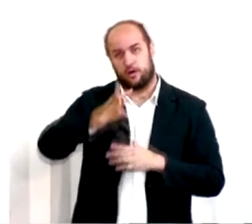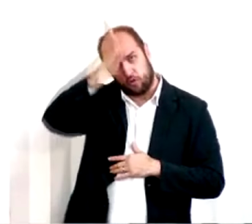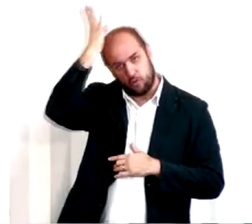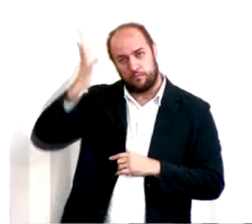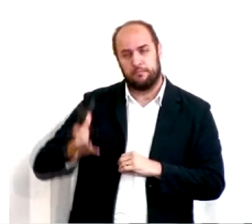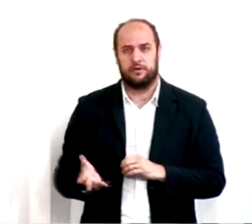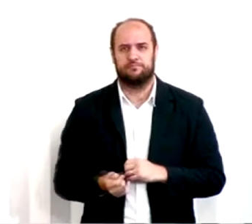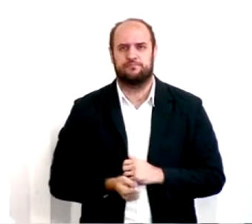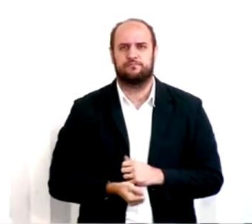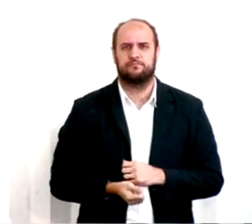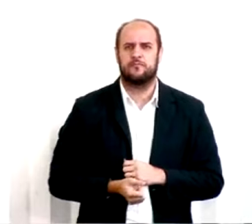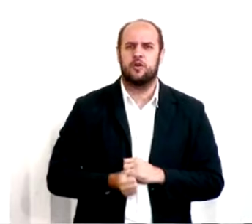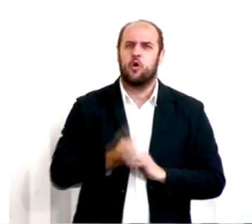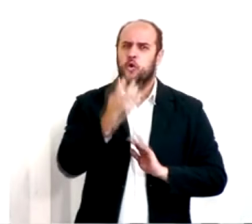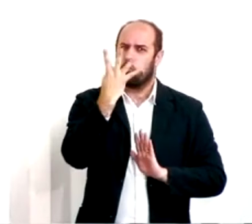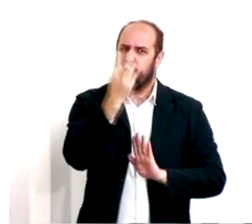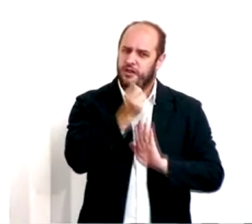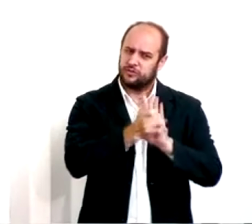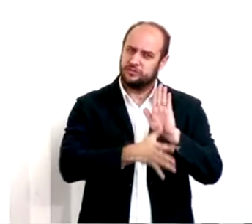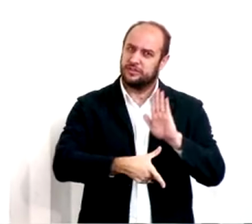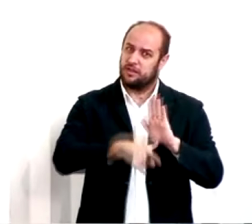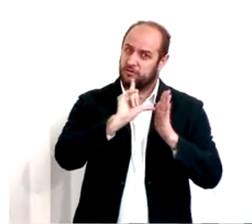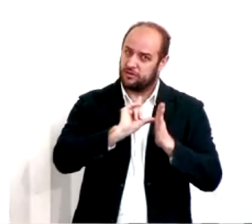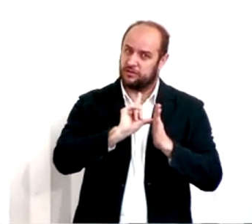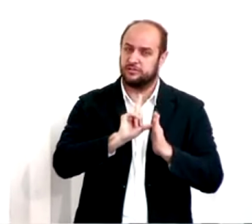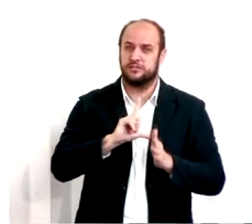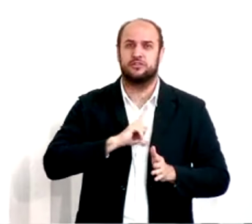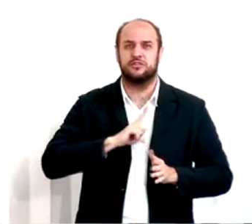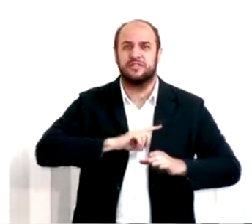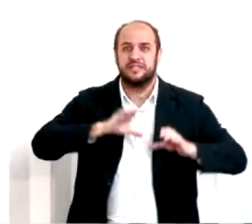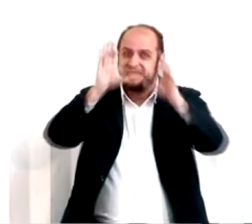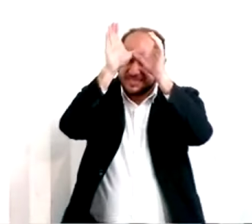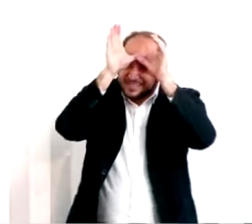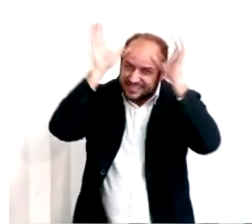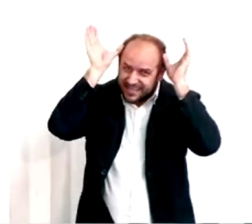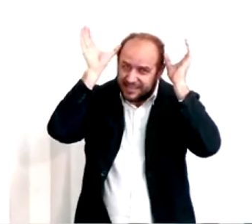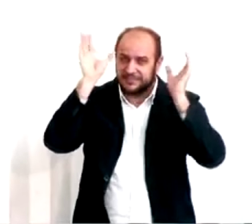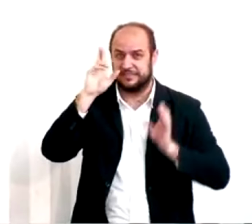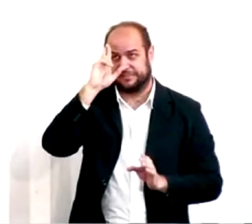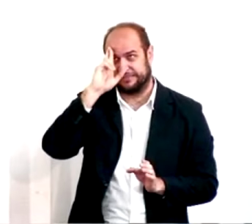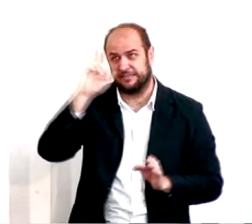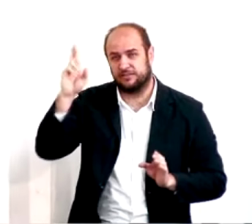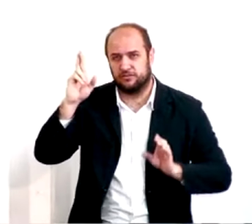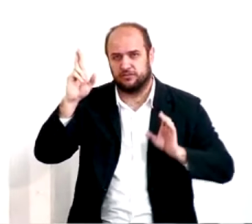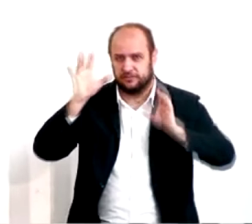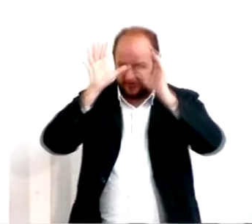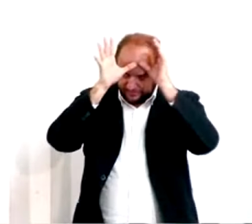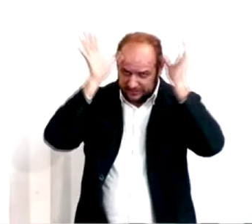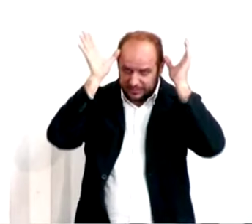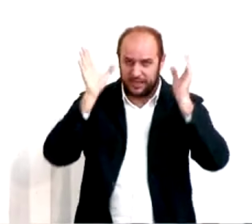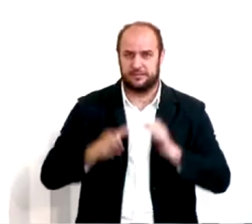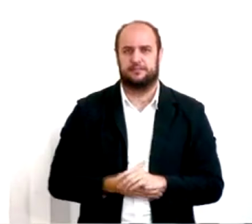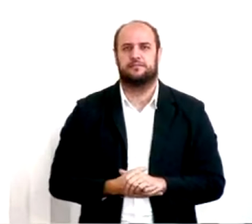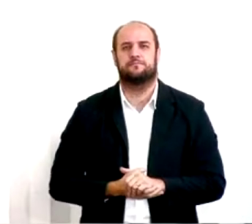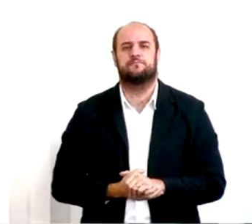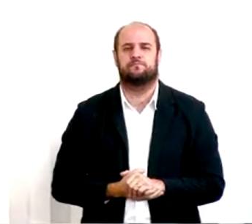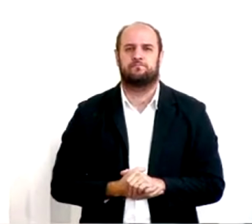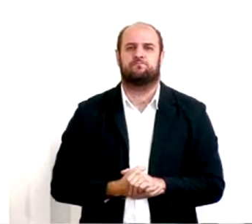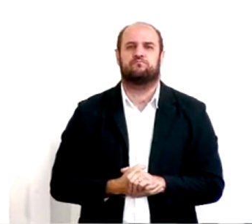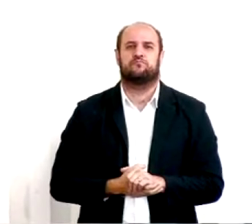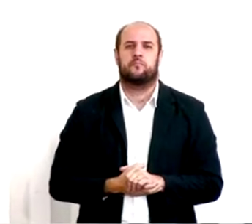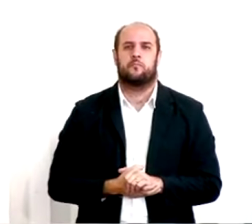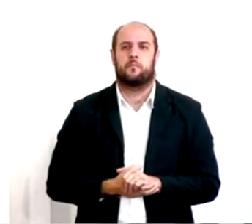e há quatro séculos antes de Jesus o César era Senhor para os romanos o César kyrios